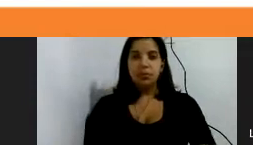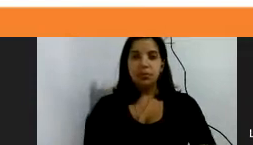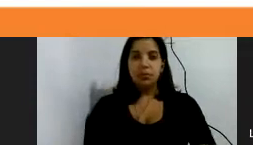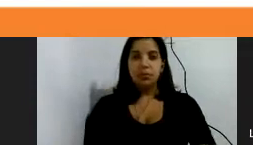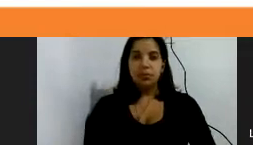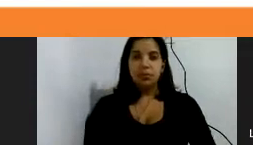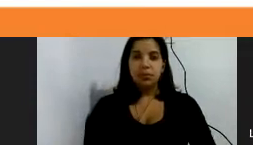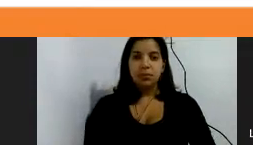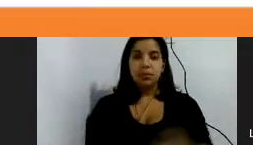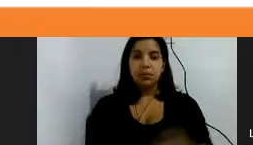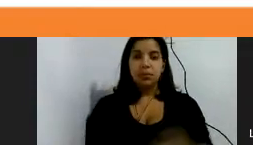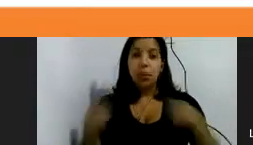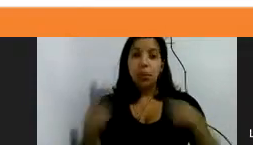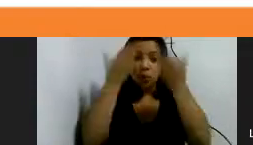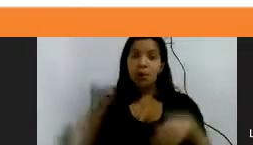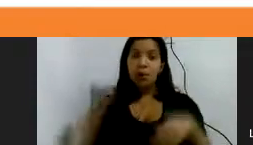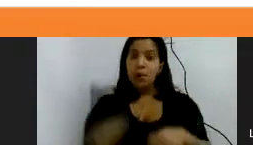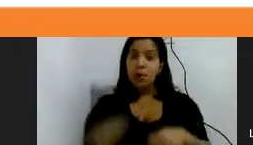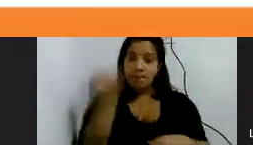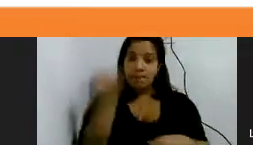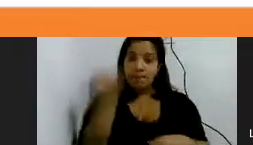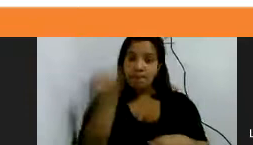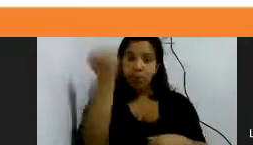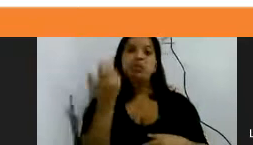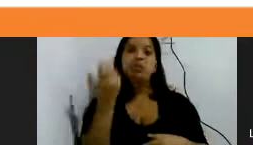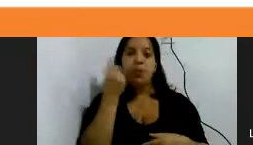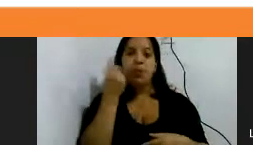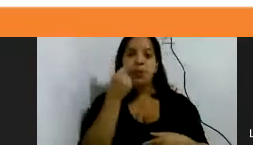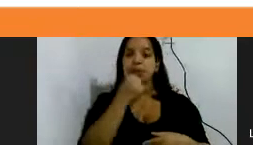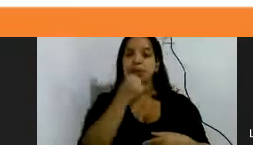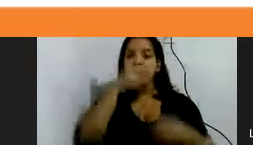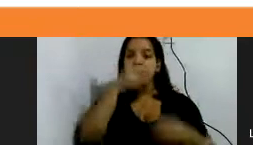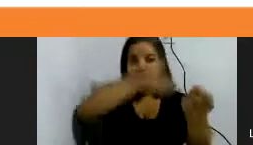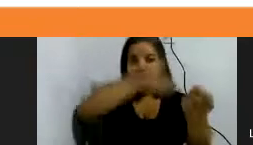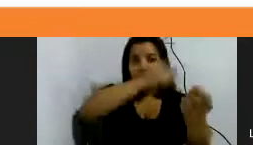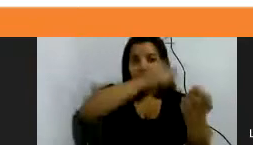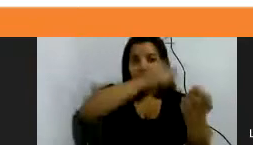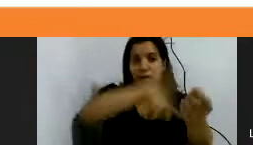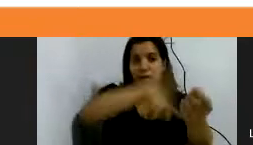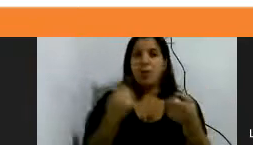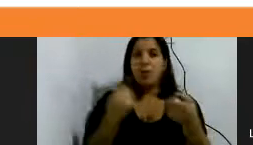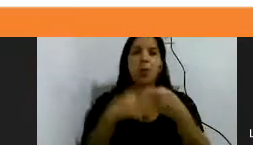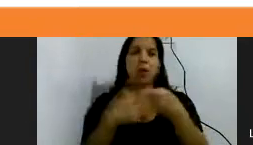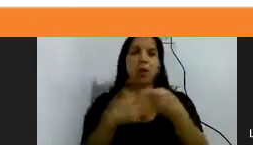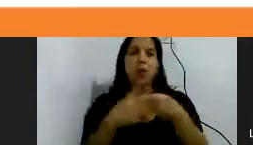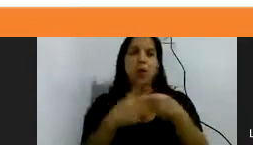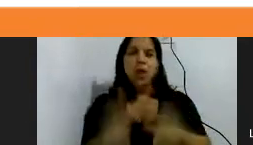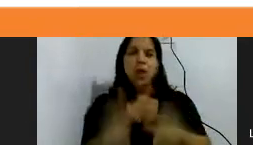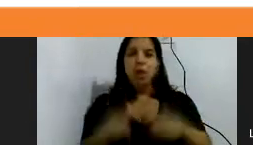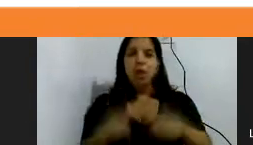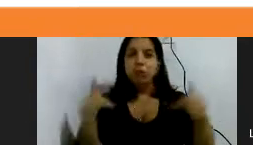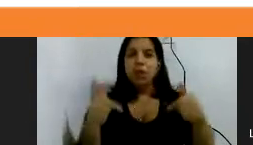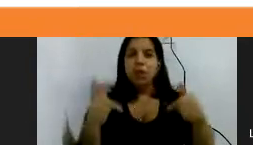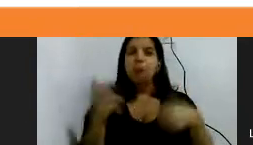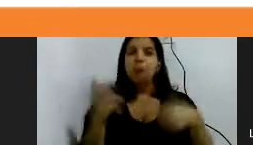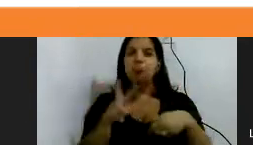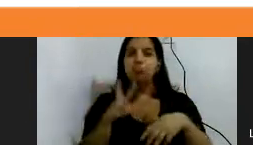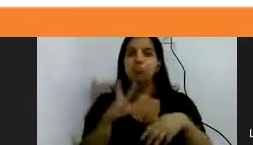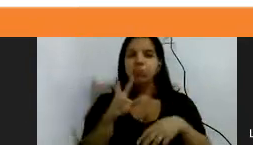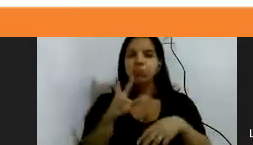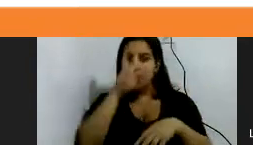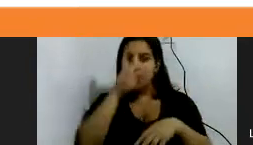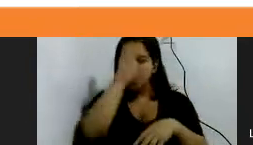Então, os anticorpos eles são importantes do ponto de vista transfusional, porque eles provocam uma reação